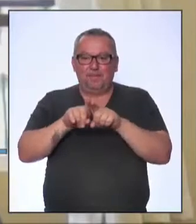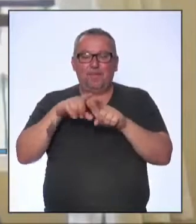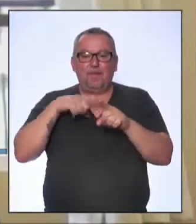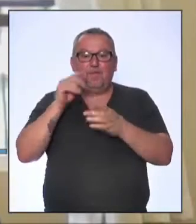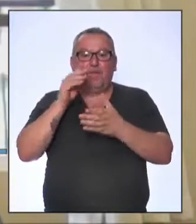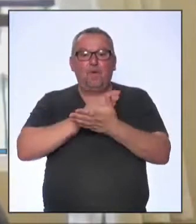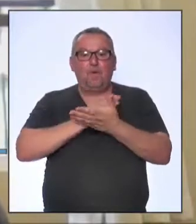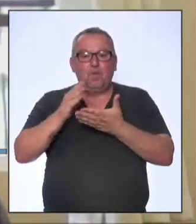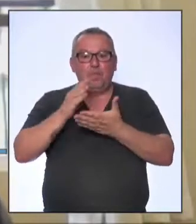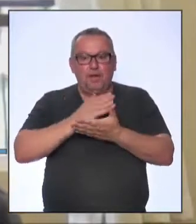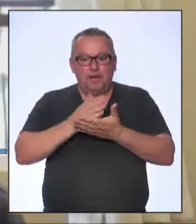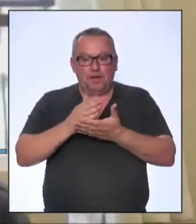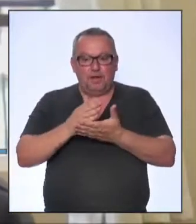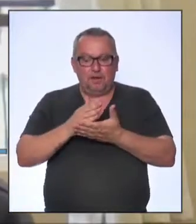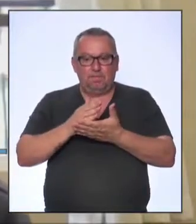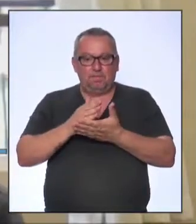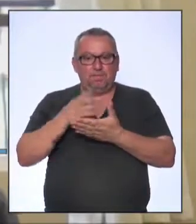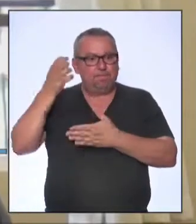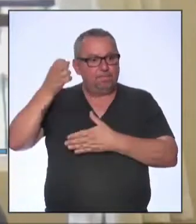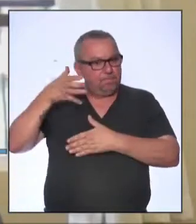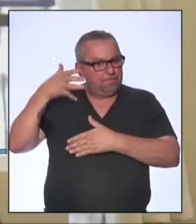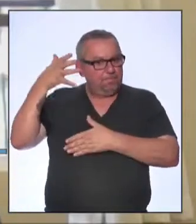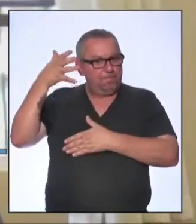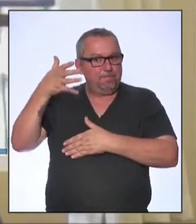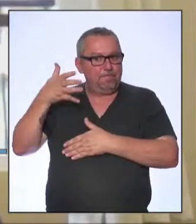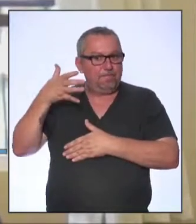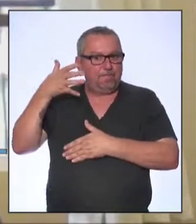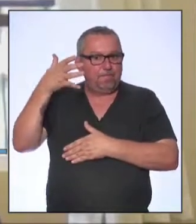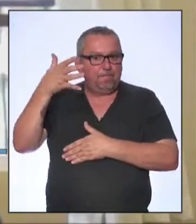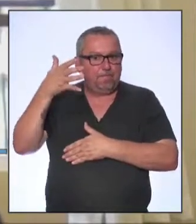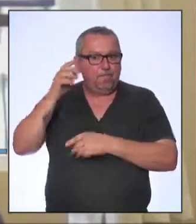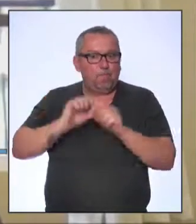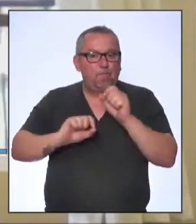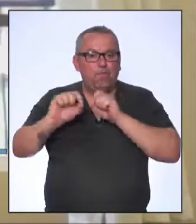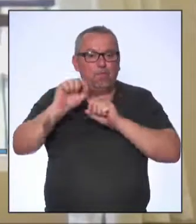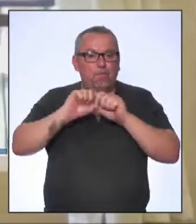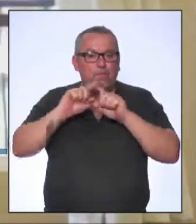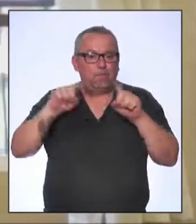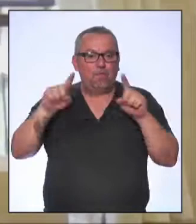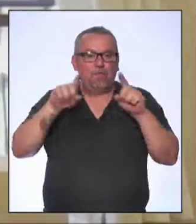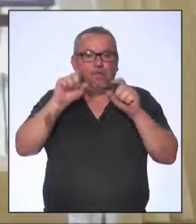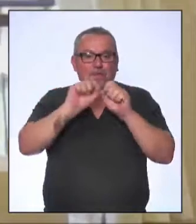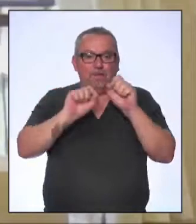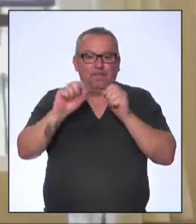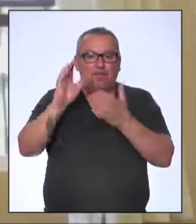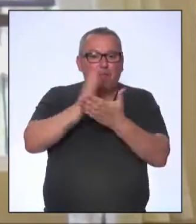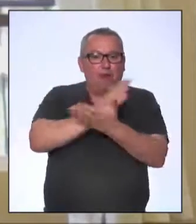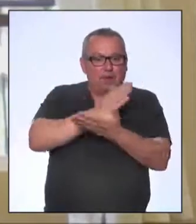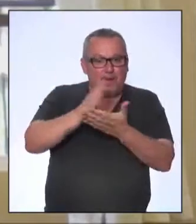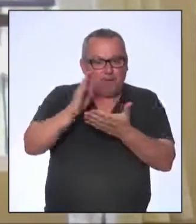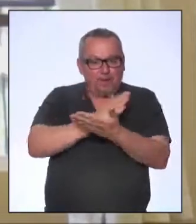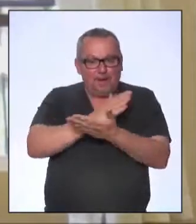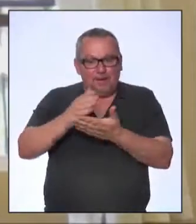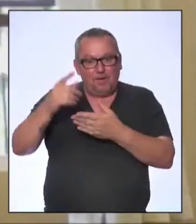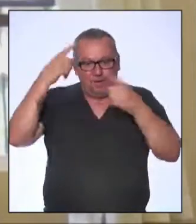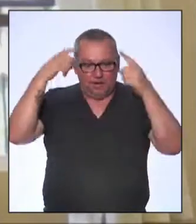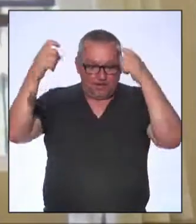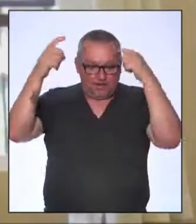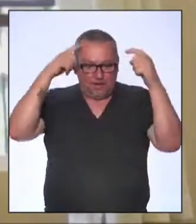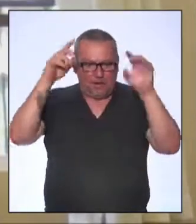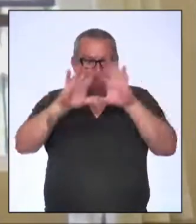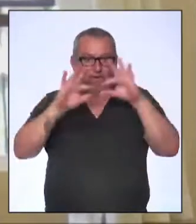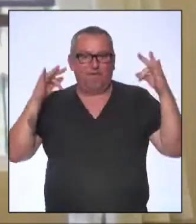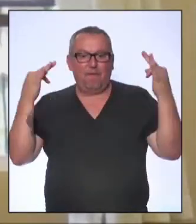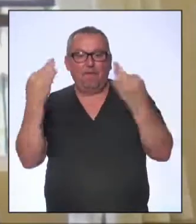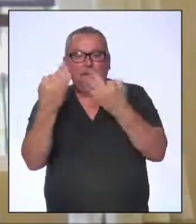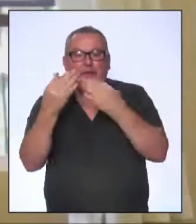começar a minha fala exatamente com a parcela que você fez uma separação aí das ideias da família e